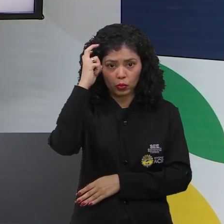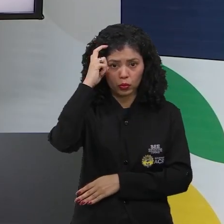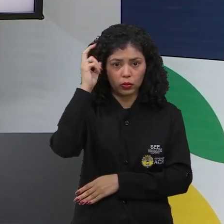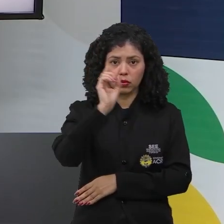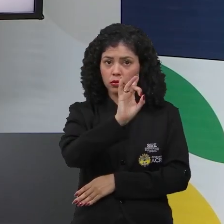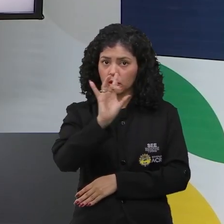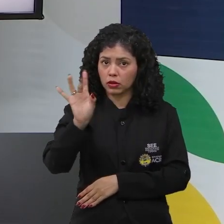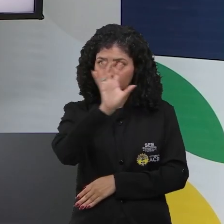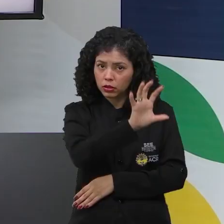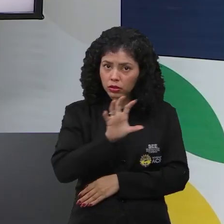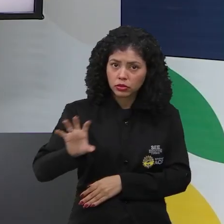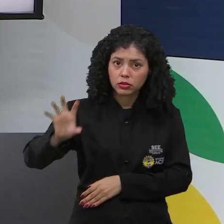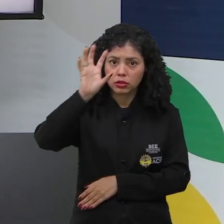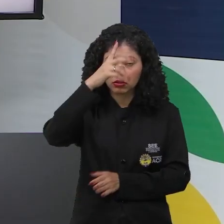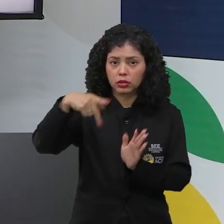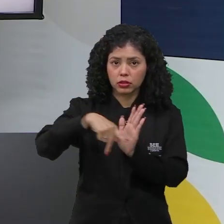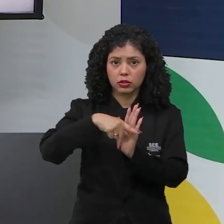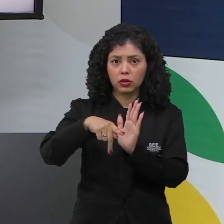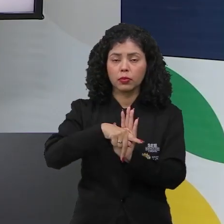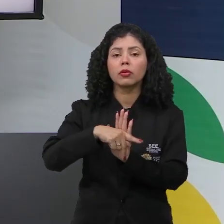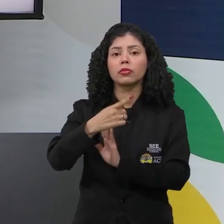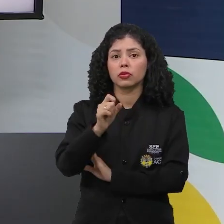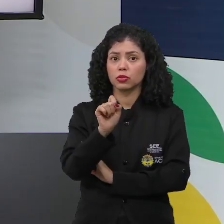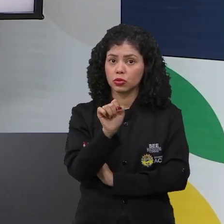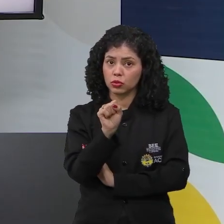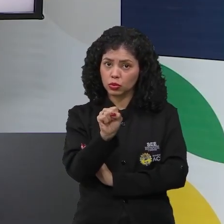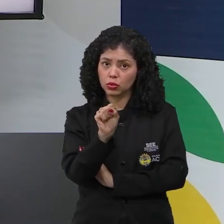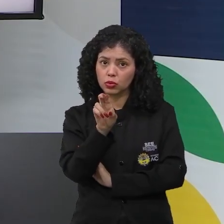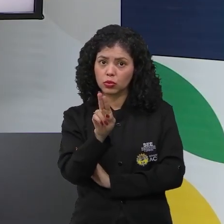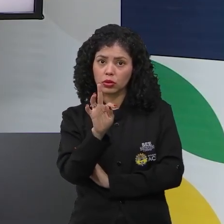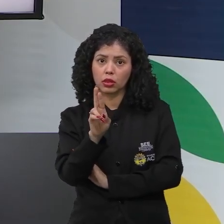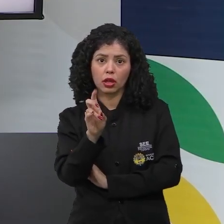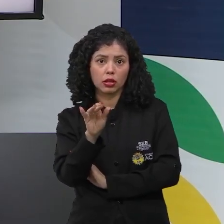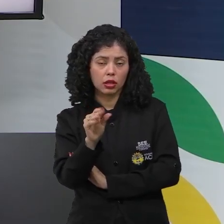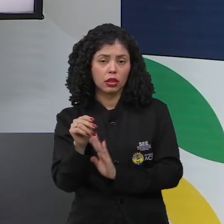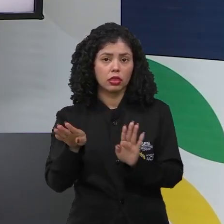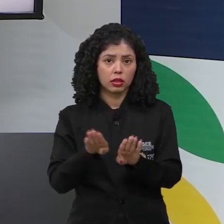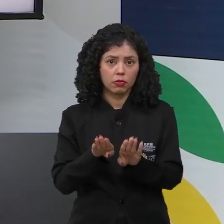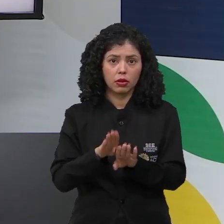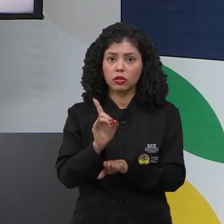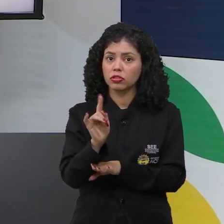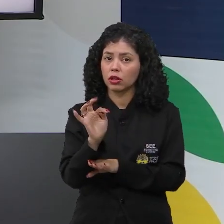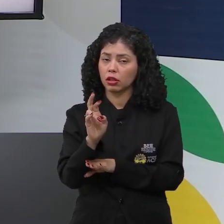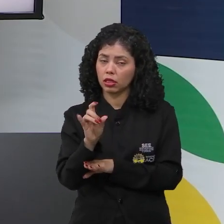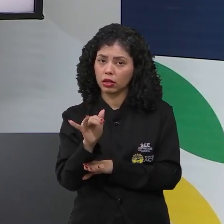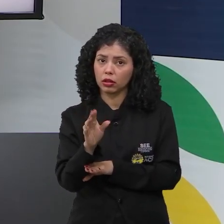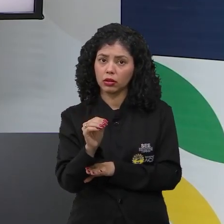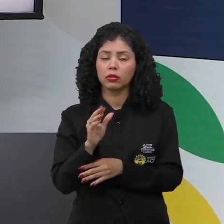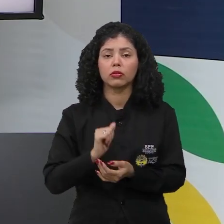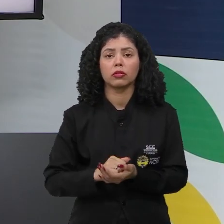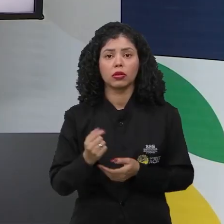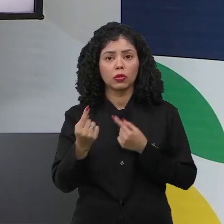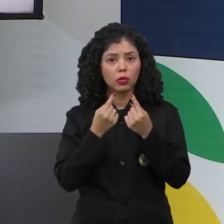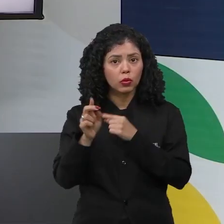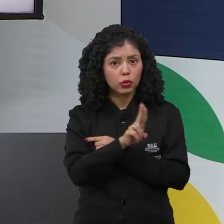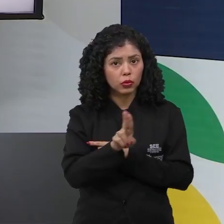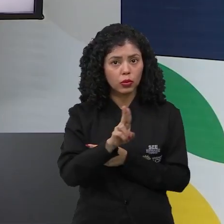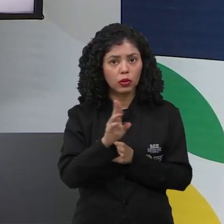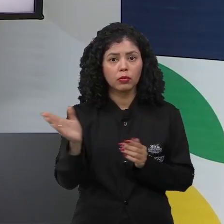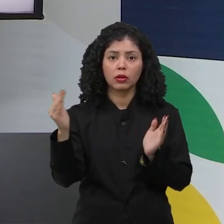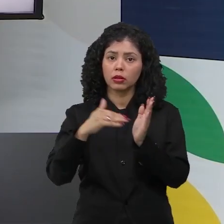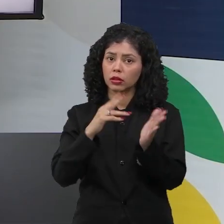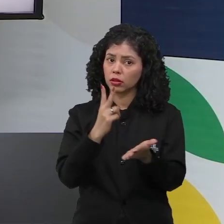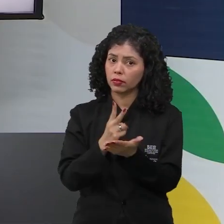cada região tem os seus sotaques, tem os seus dialetos e tem as suas nomenclaturas, até